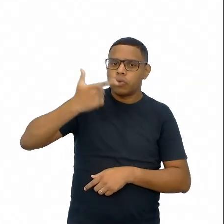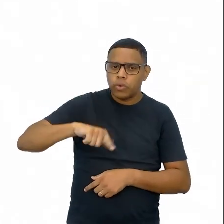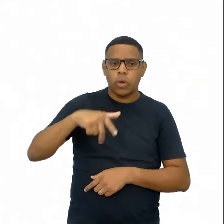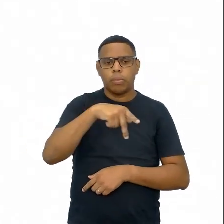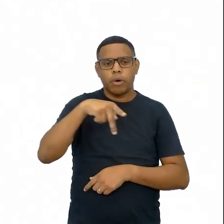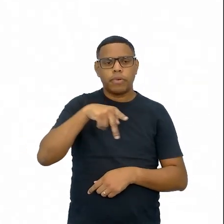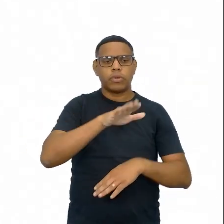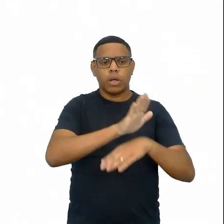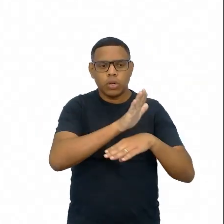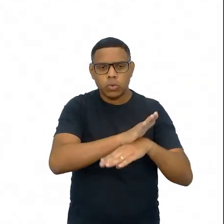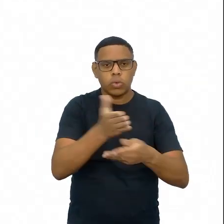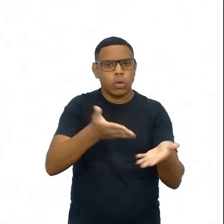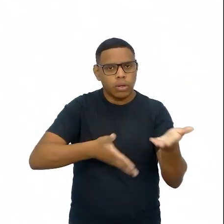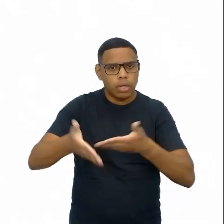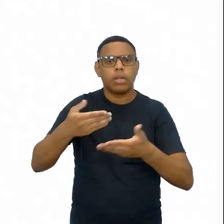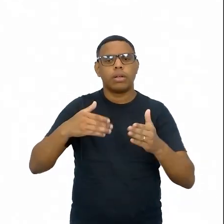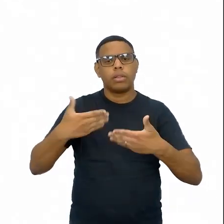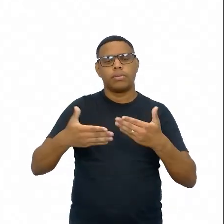isso. Vamos seguir.